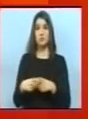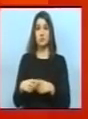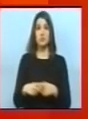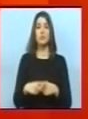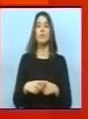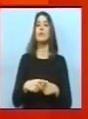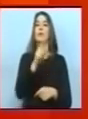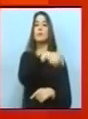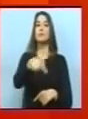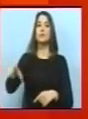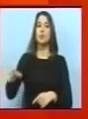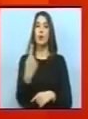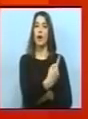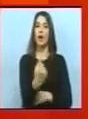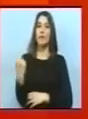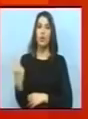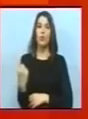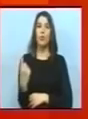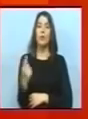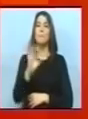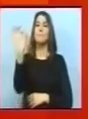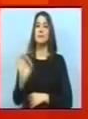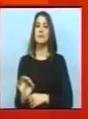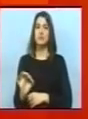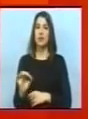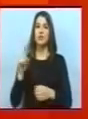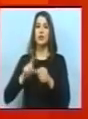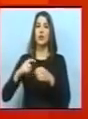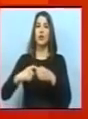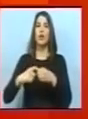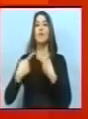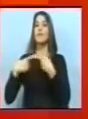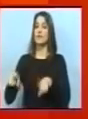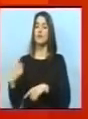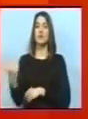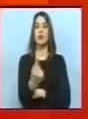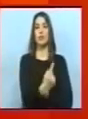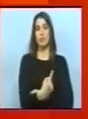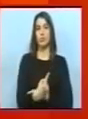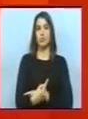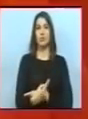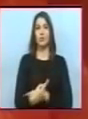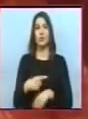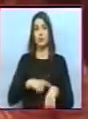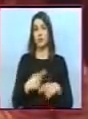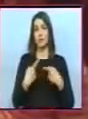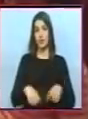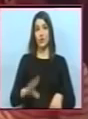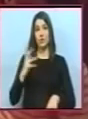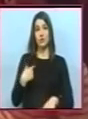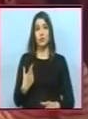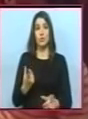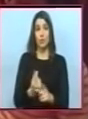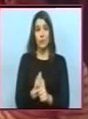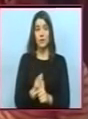cada um desses herdeiros vai ficar com cotas diferentes. E, portanto, temos aqui outro momento diferente da aquisição, digamos assim,